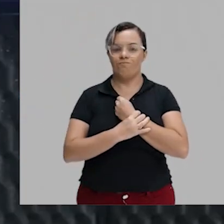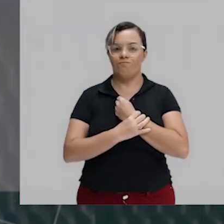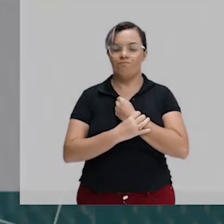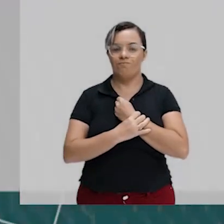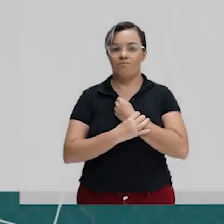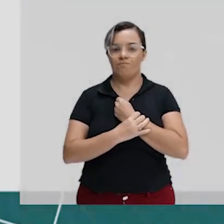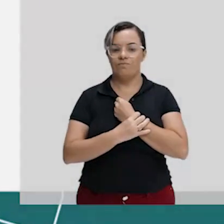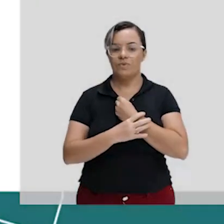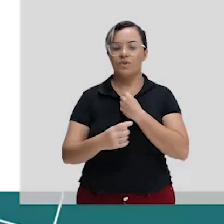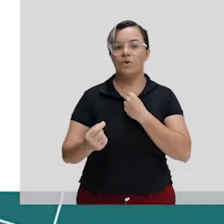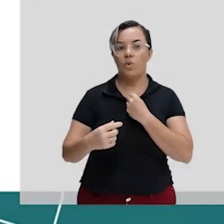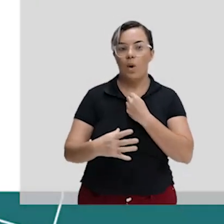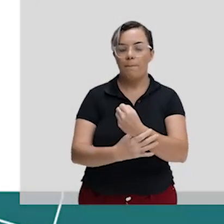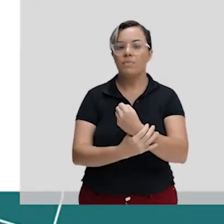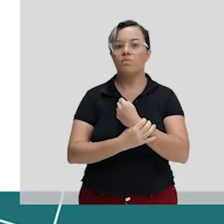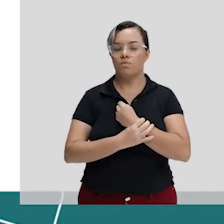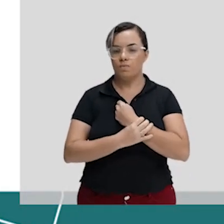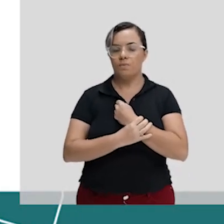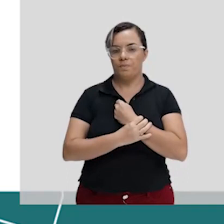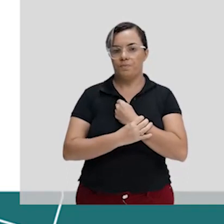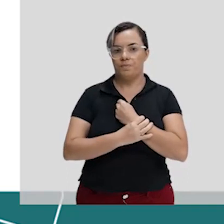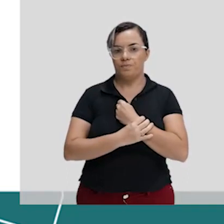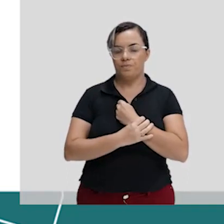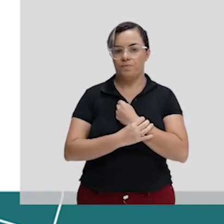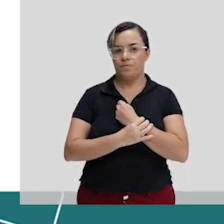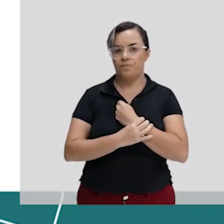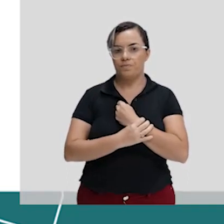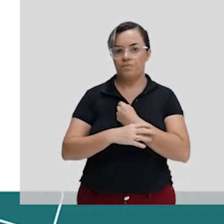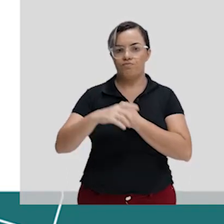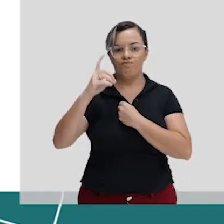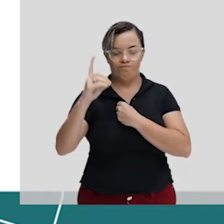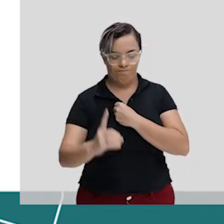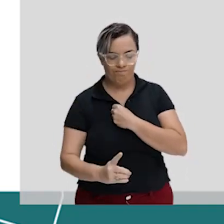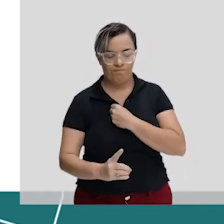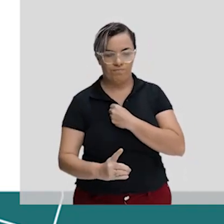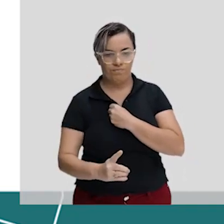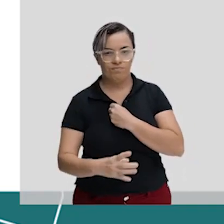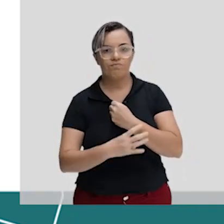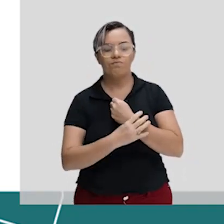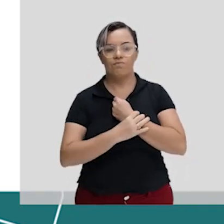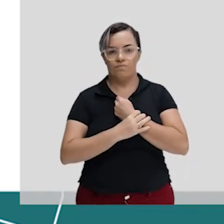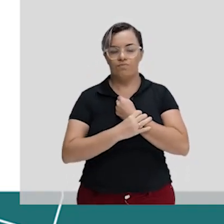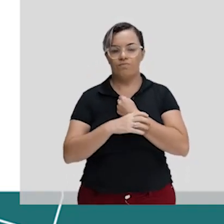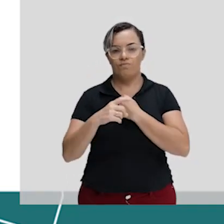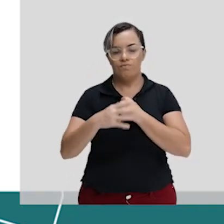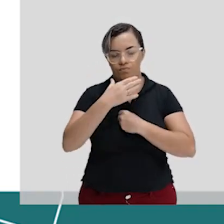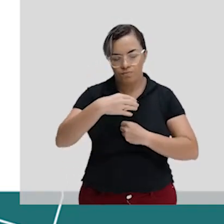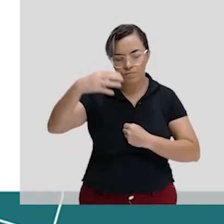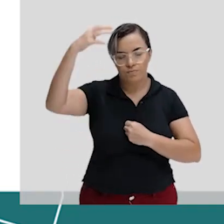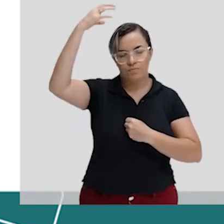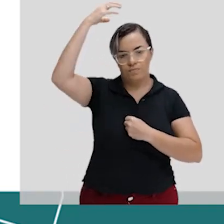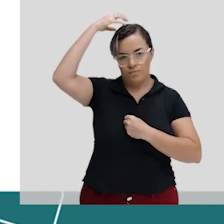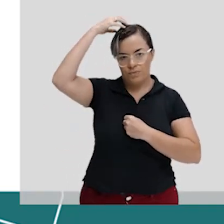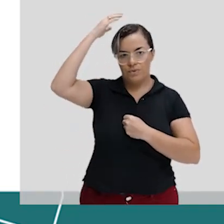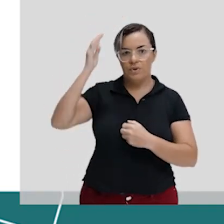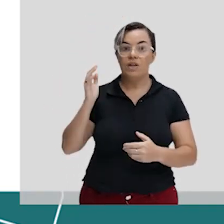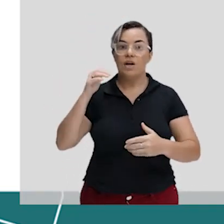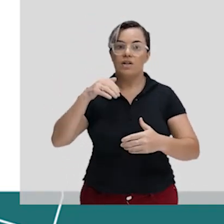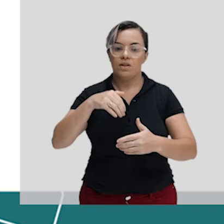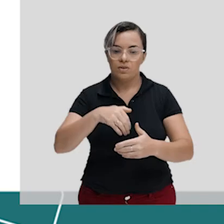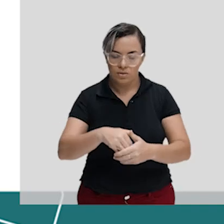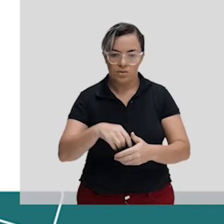Pelo menos o absolutismo de direito. O absolutismo de direito vai estar